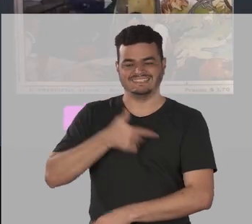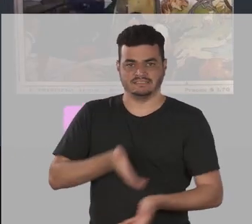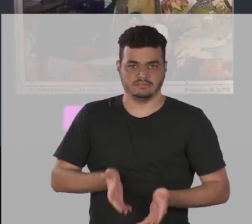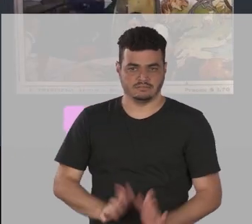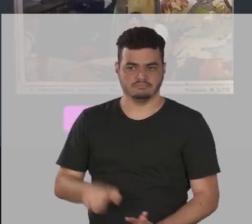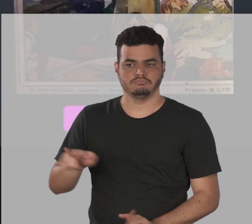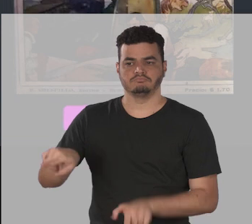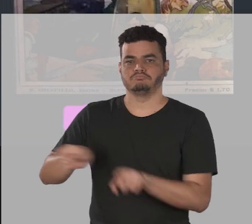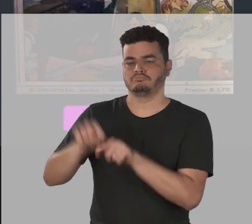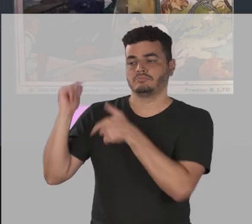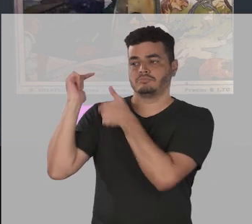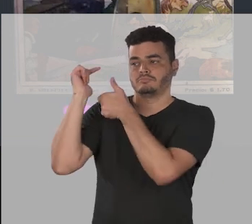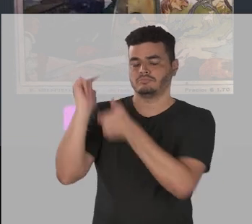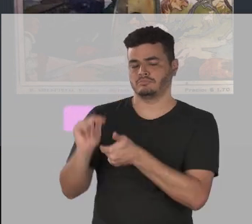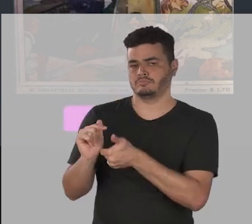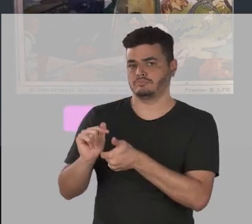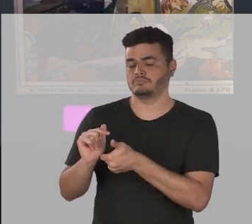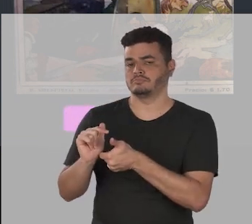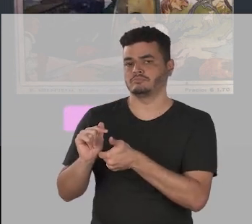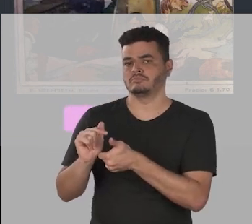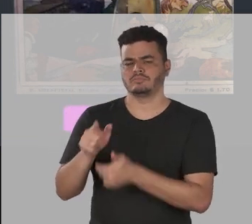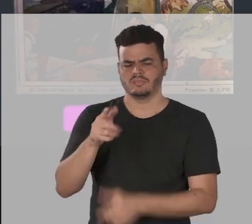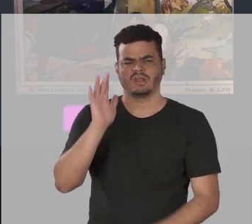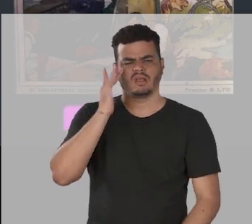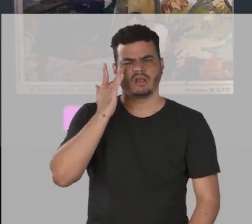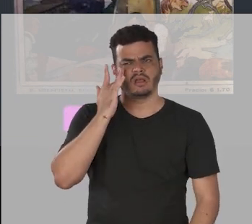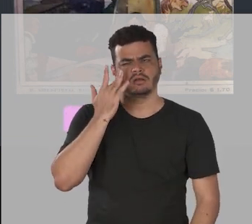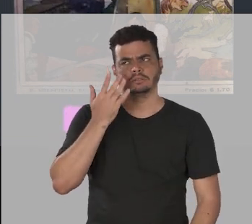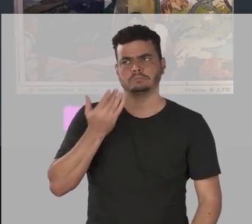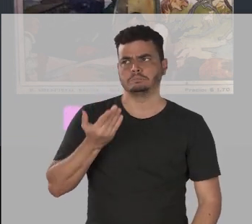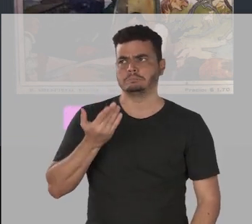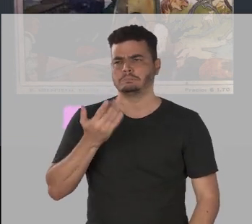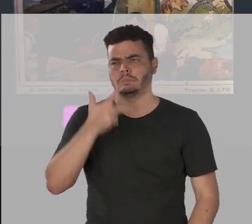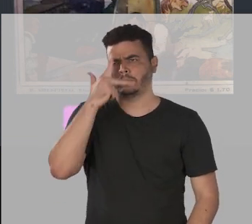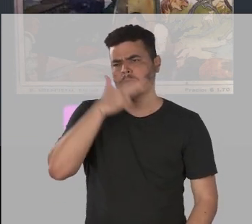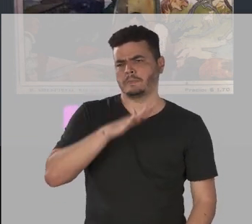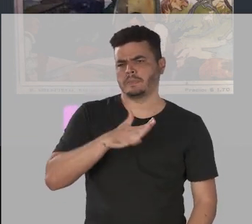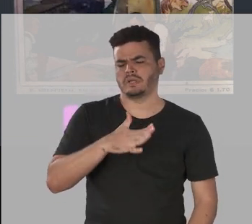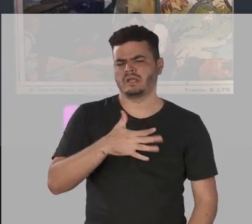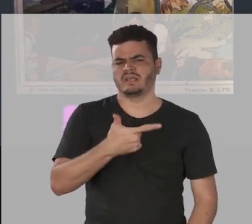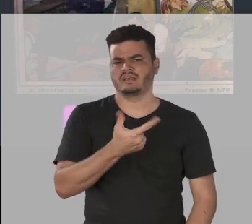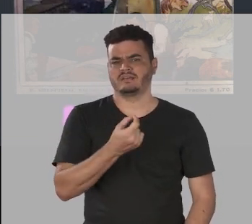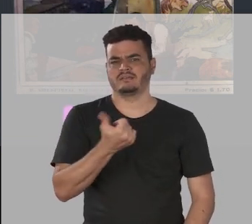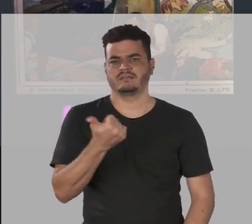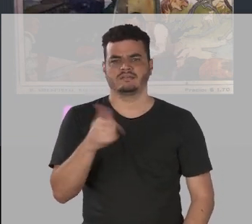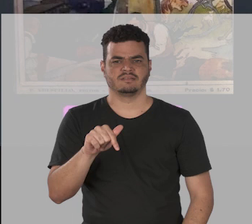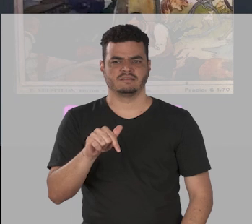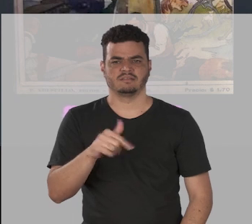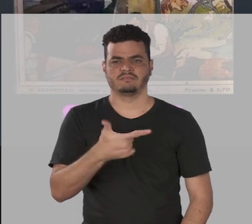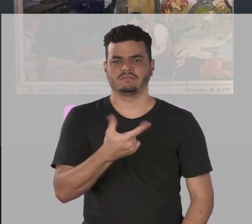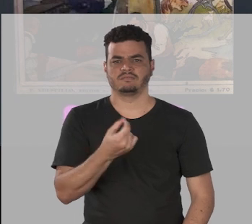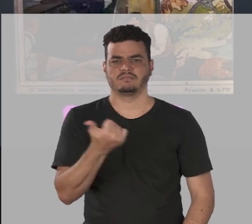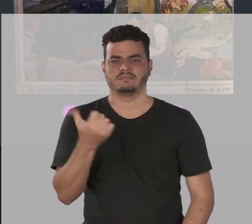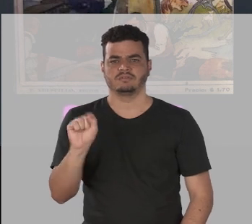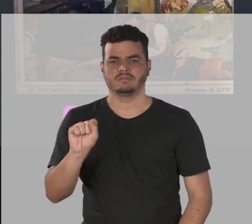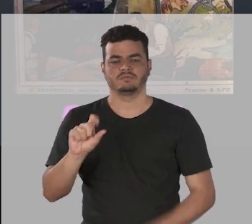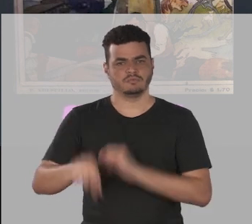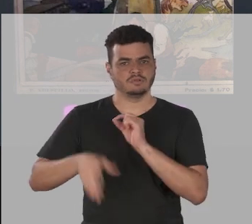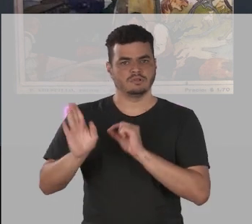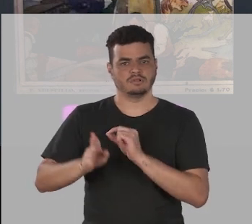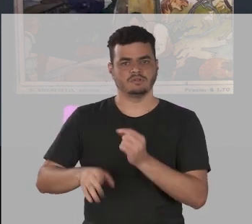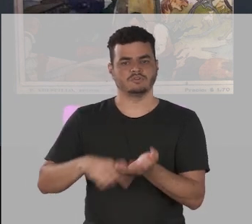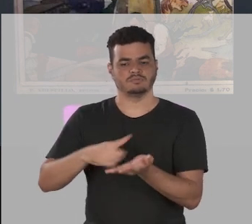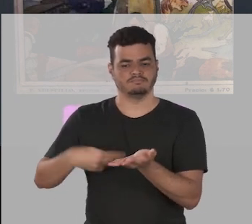na Argentina também muito tradicional. E agora, creio que, não sei, até 2017, 2018, saiu um